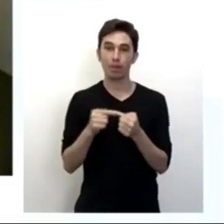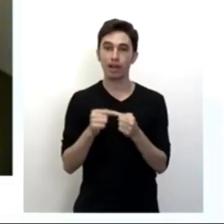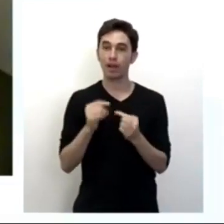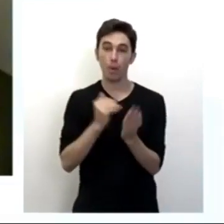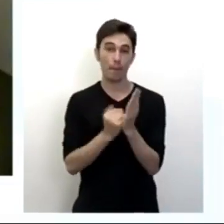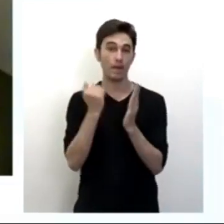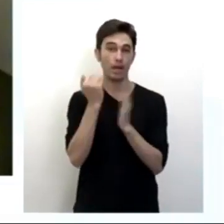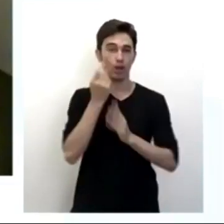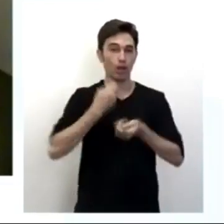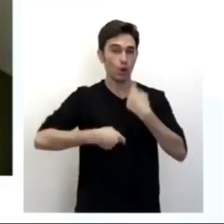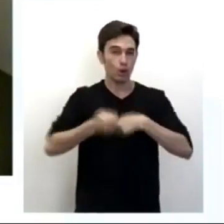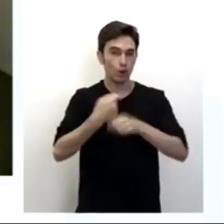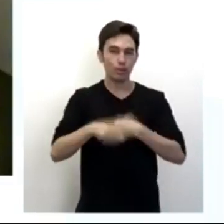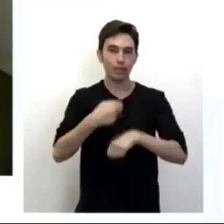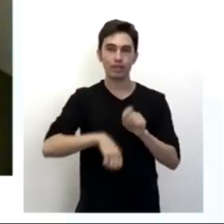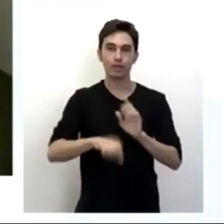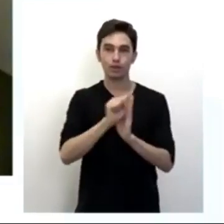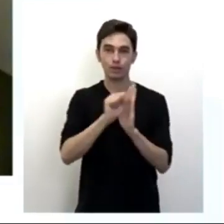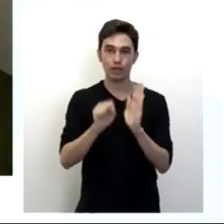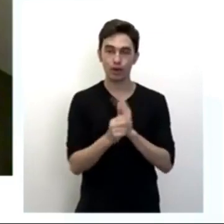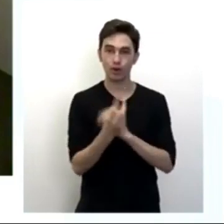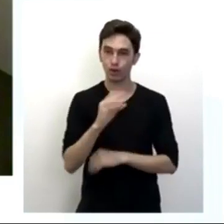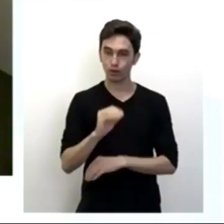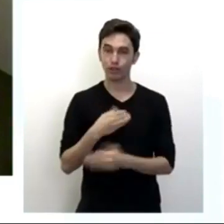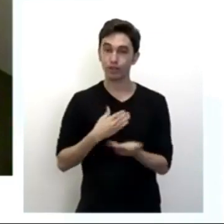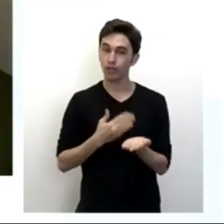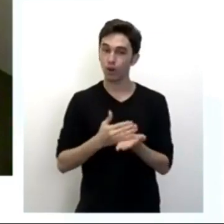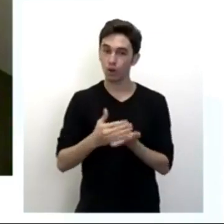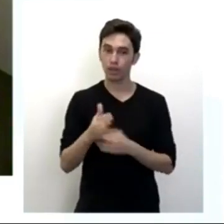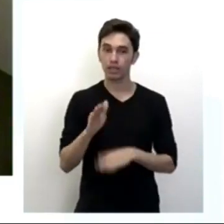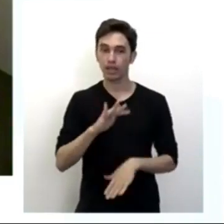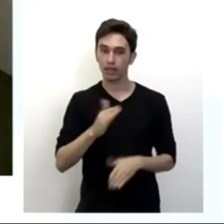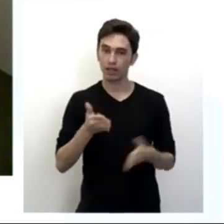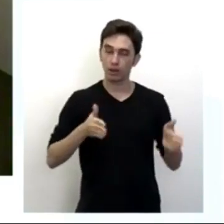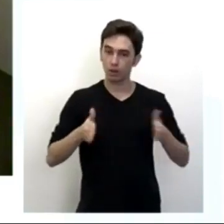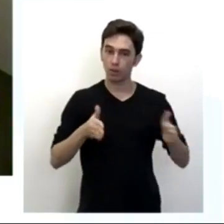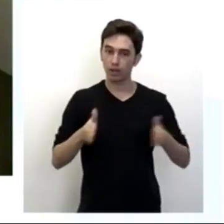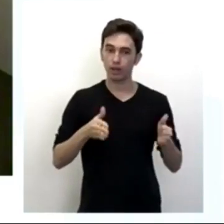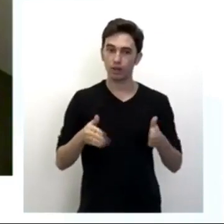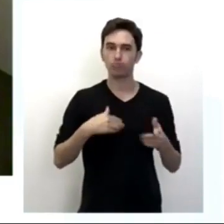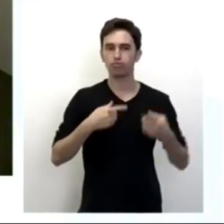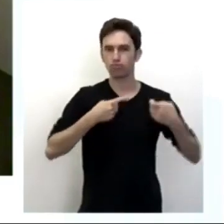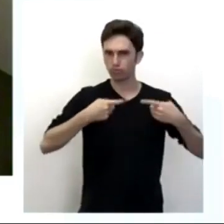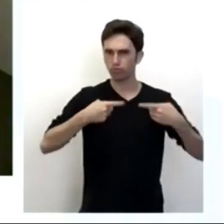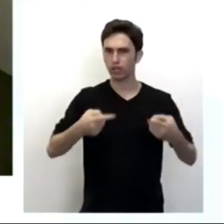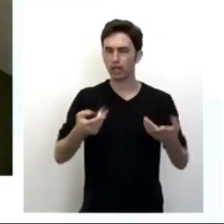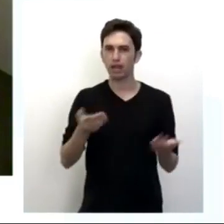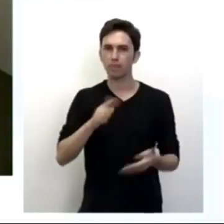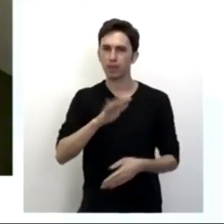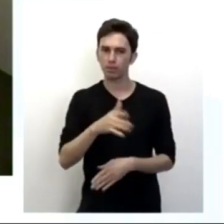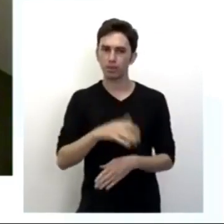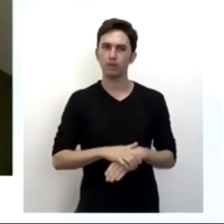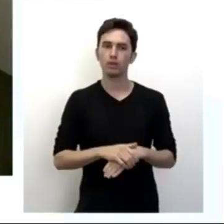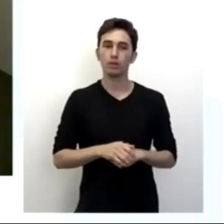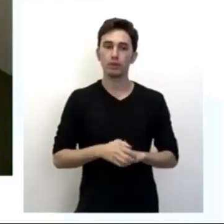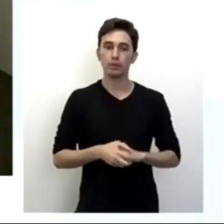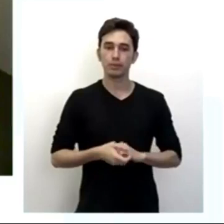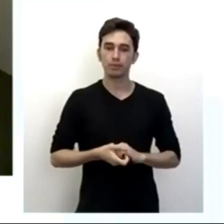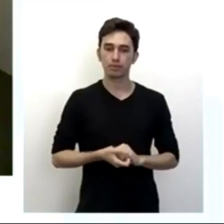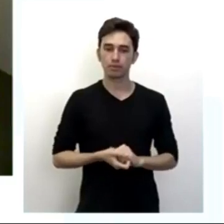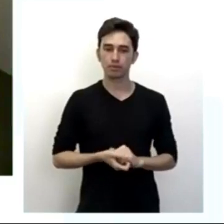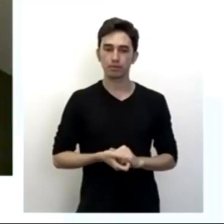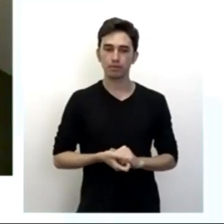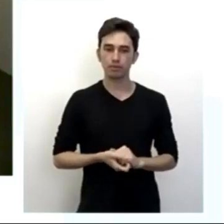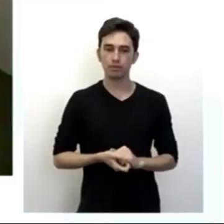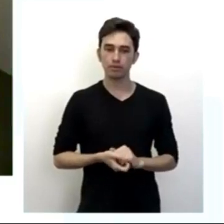do século XX, algo que se inicia ainda no período entre guerras, né, com o New Deal do